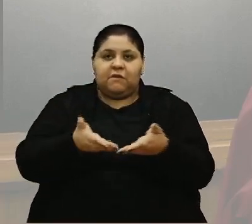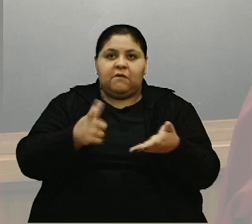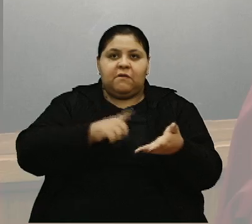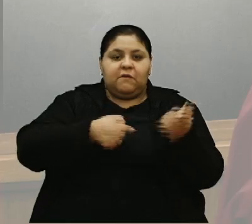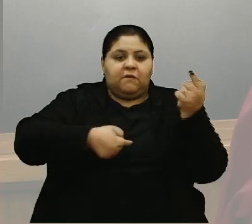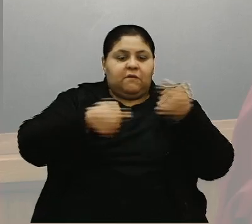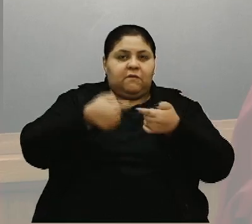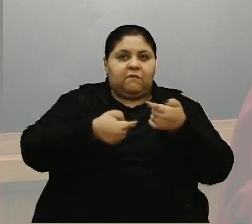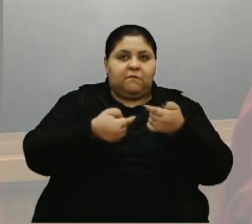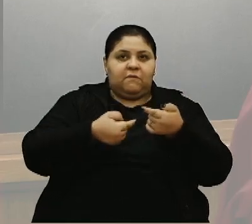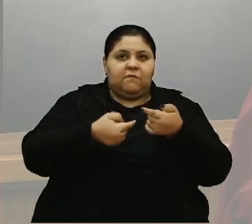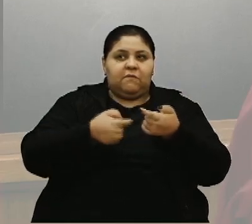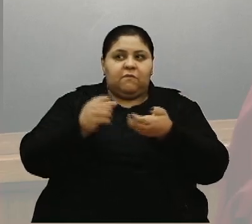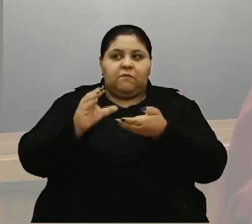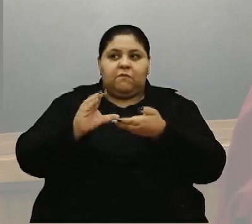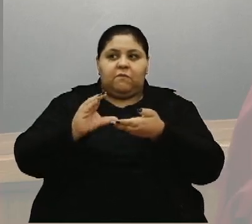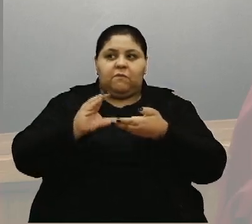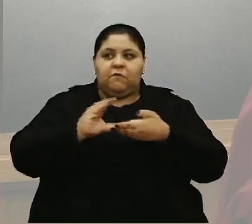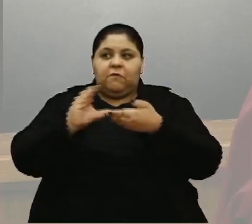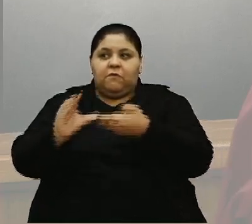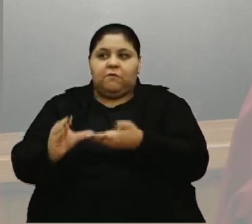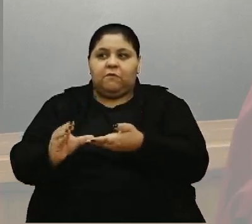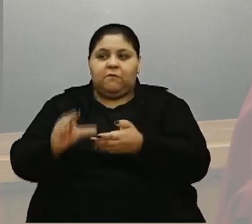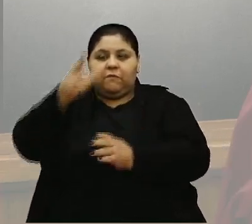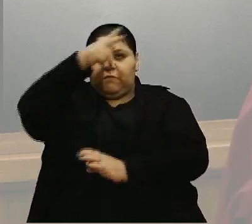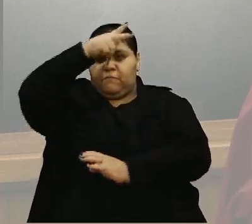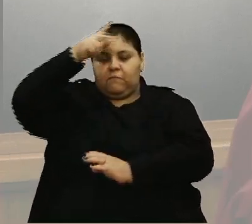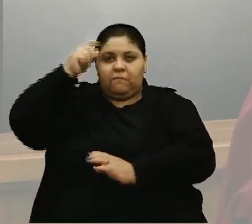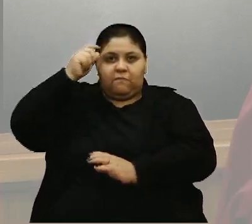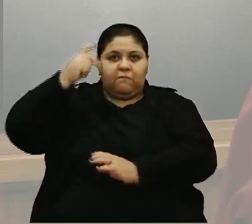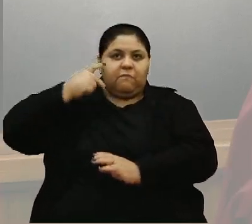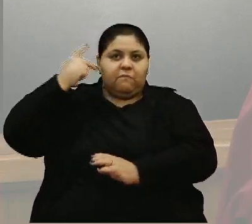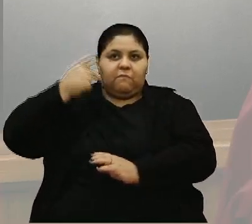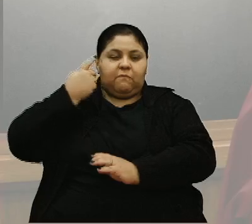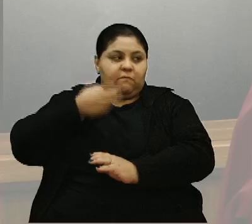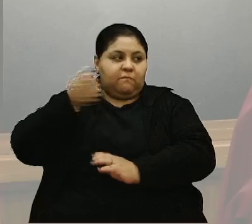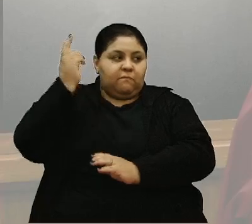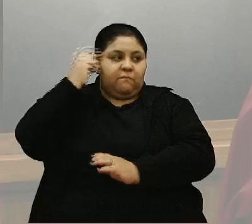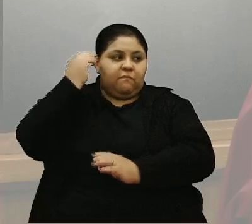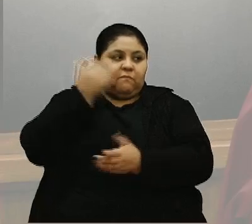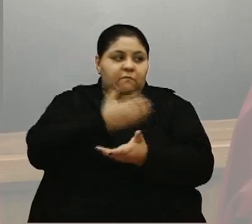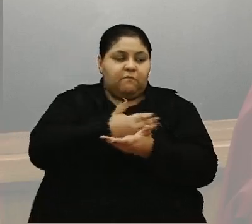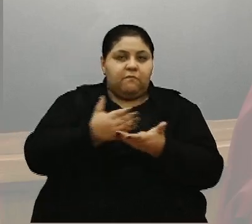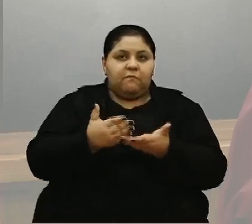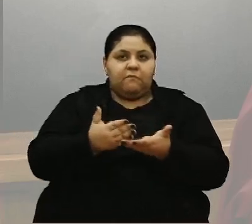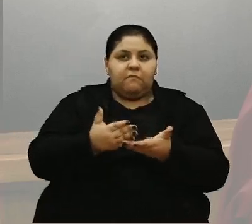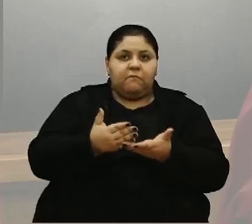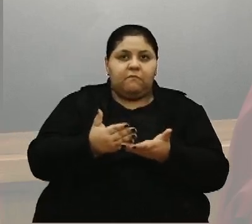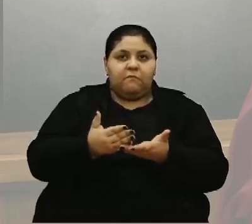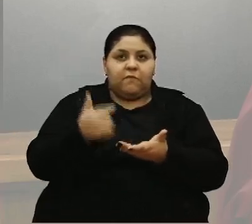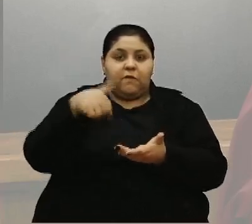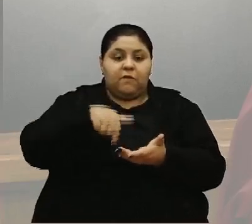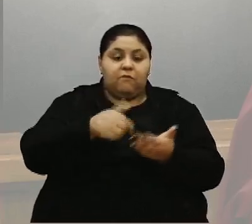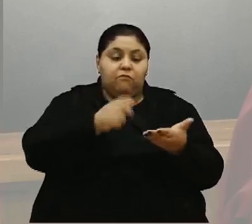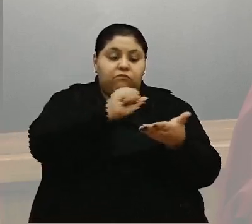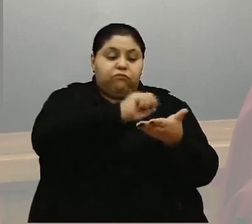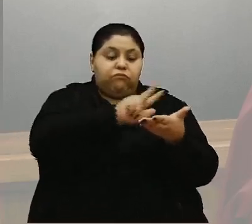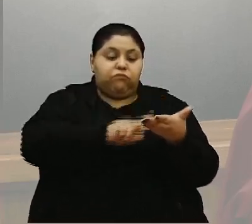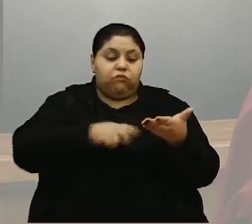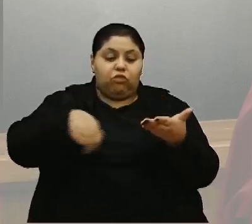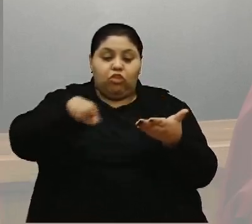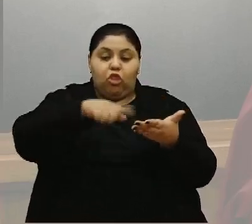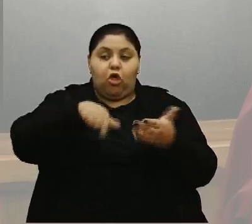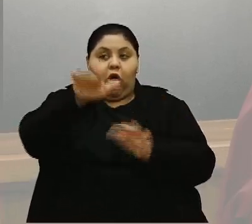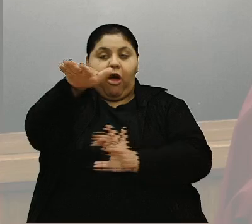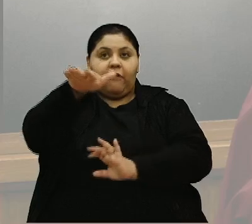Conselho Municipal de Políticas Culturais, e a partir do momento também que chegou a mim para fazer o parecer, nós